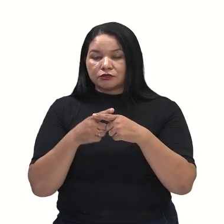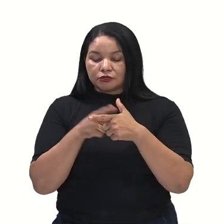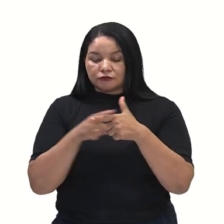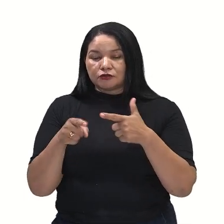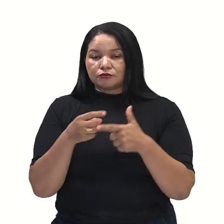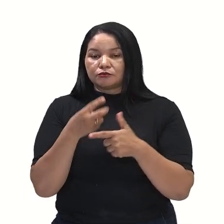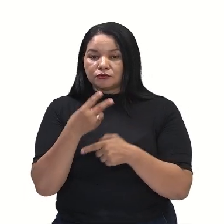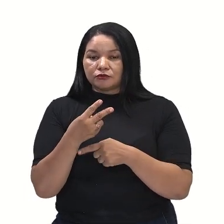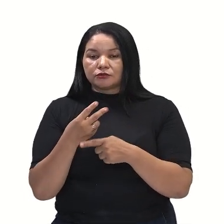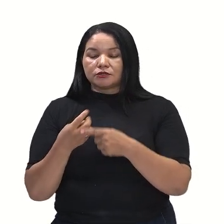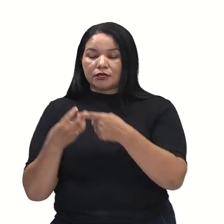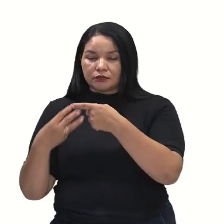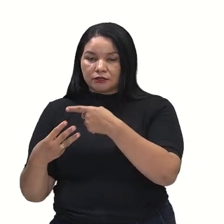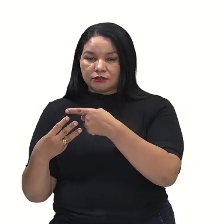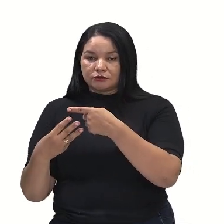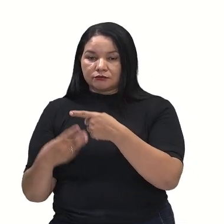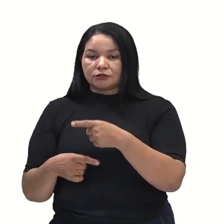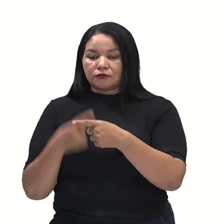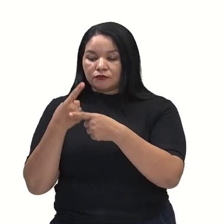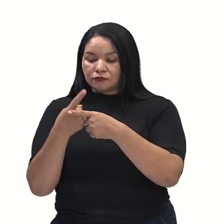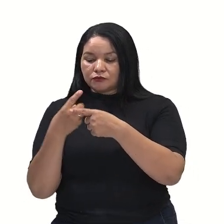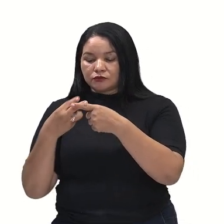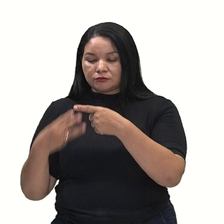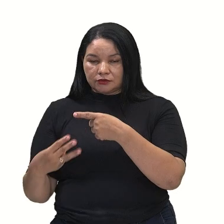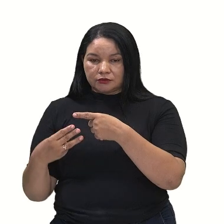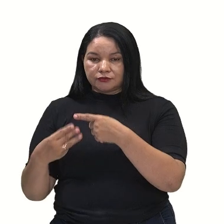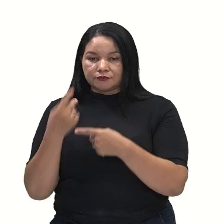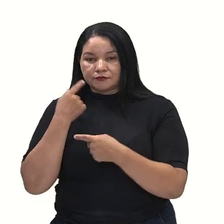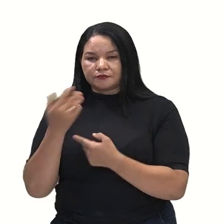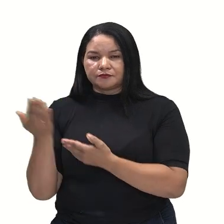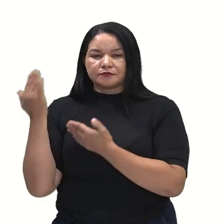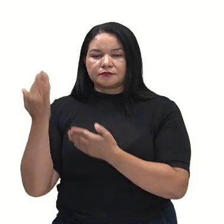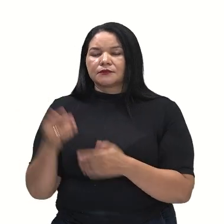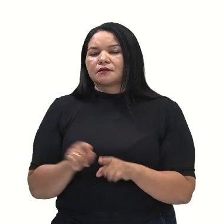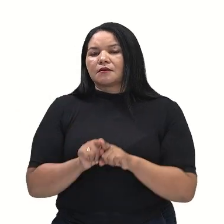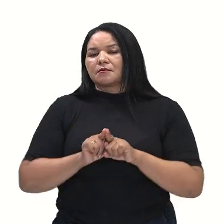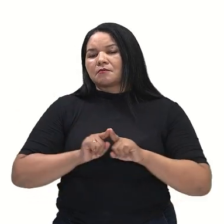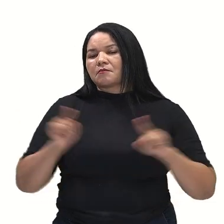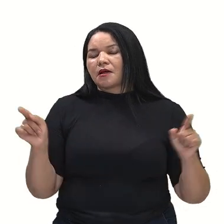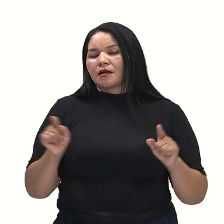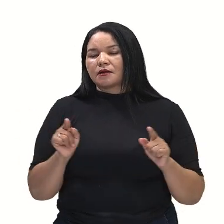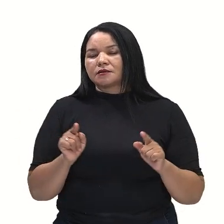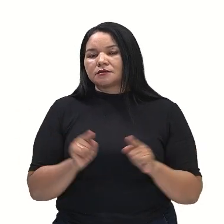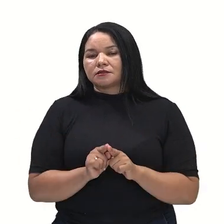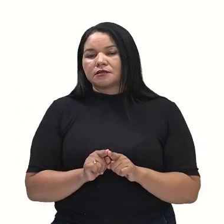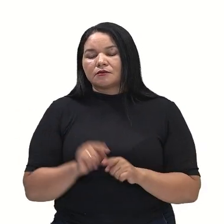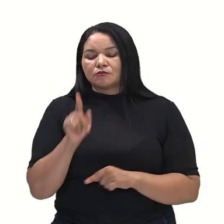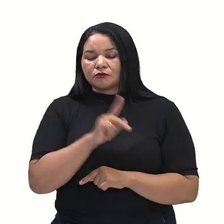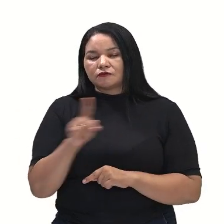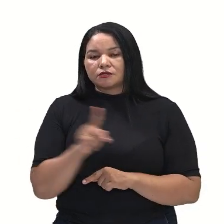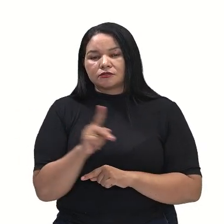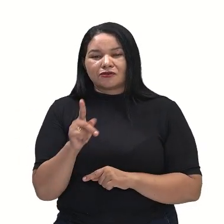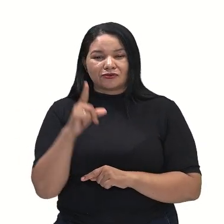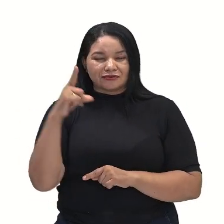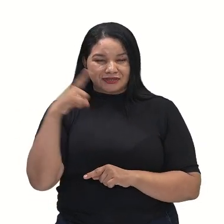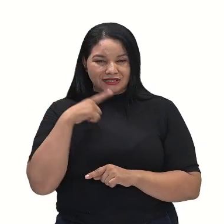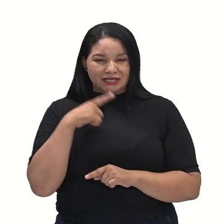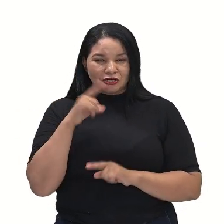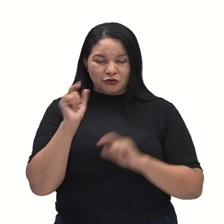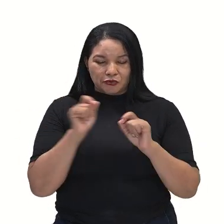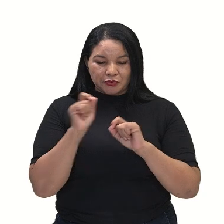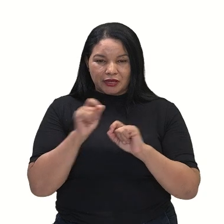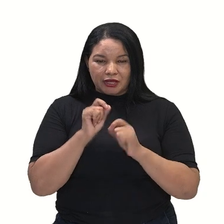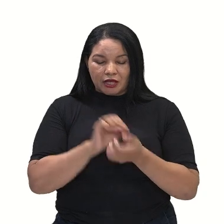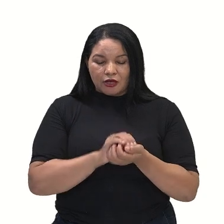é justamente a nossa resposta. Professor, existe então, por exemplo, no lançamento de um